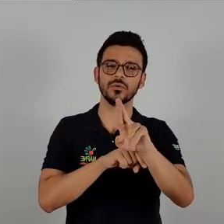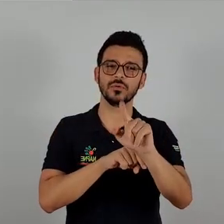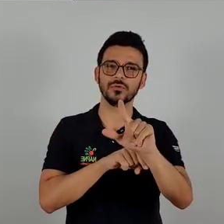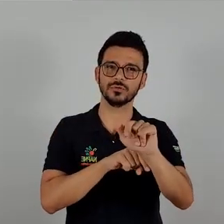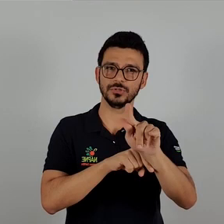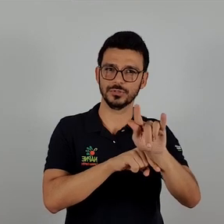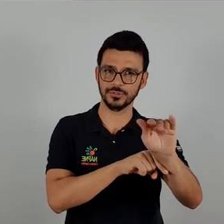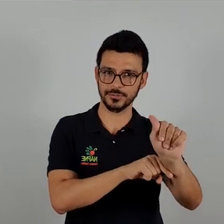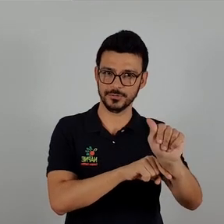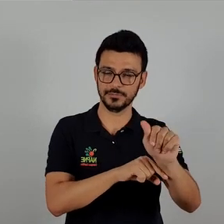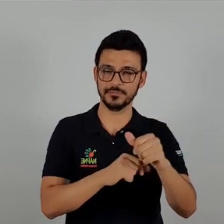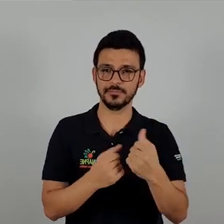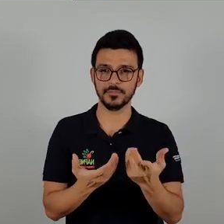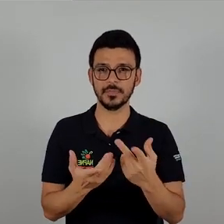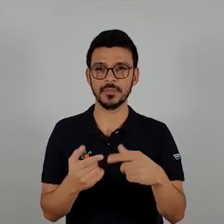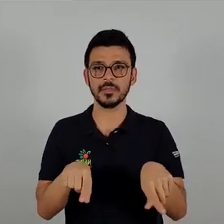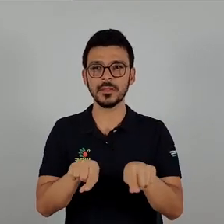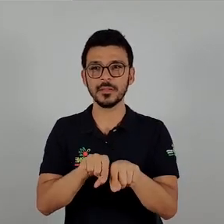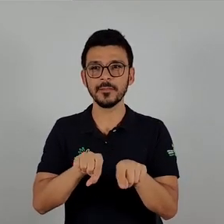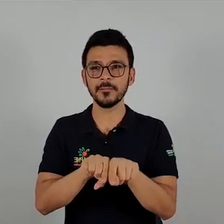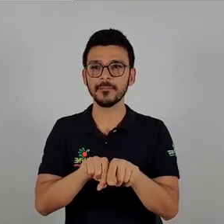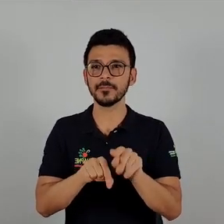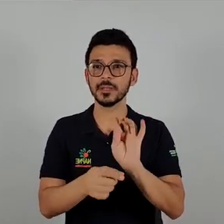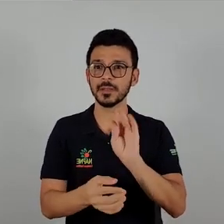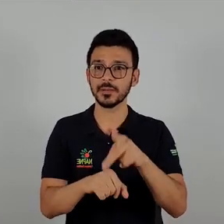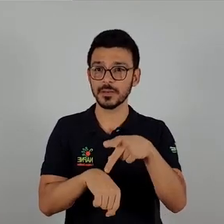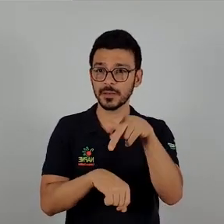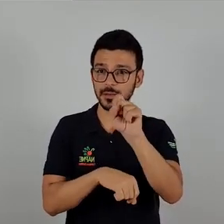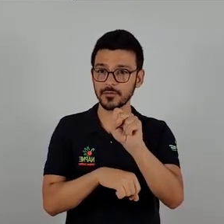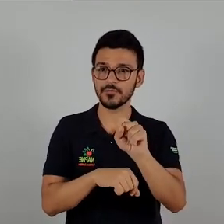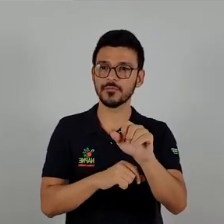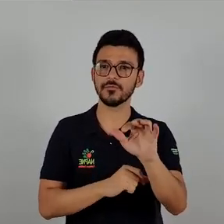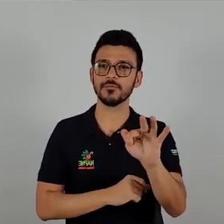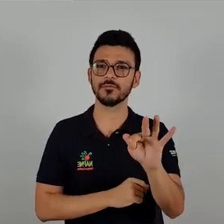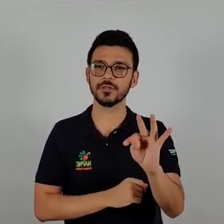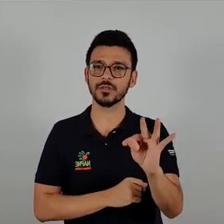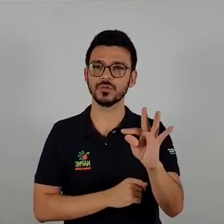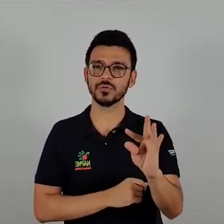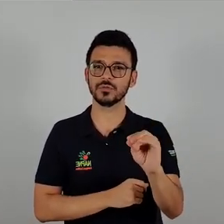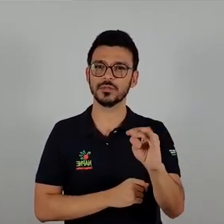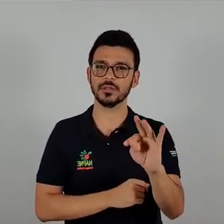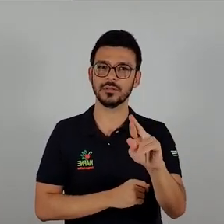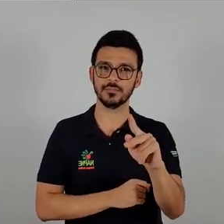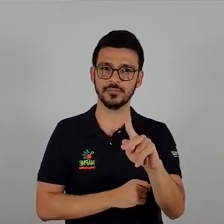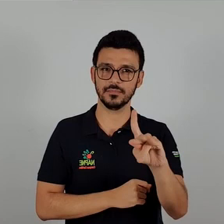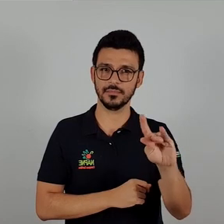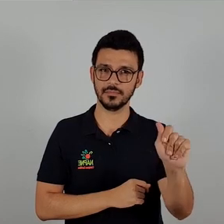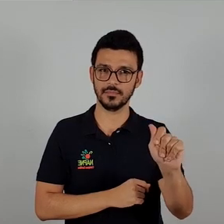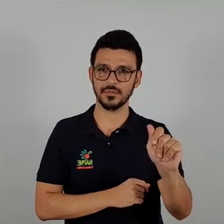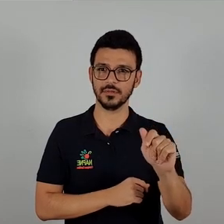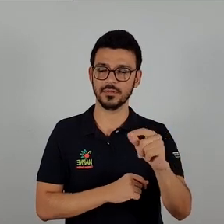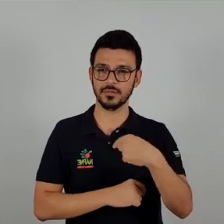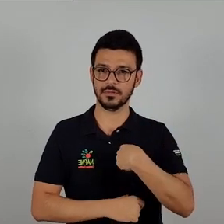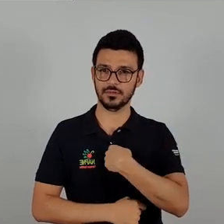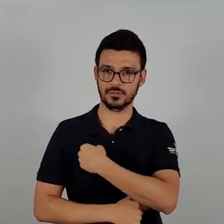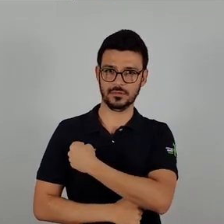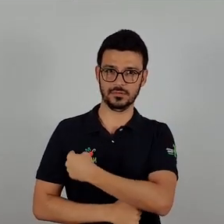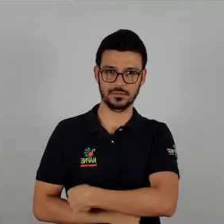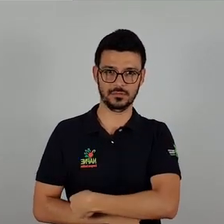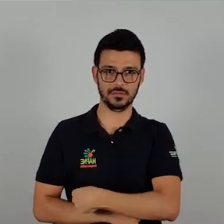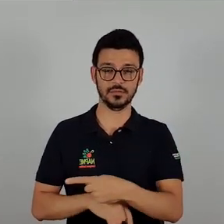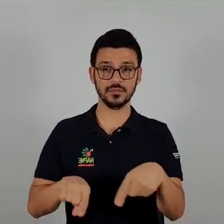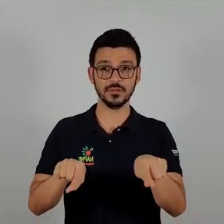eu fiz também especialização em homeopatia, aperfeiçoamento em medicina ayurvédica, aperfeiçoamento em medicina germânica,